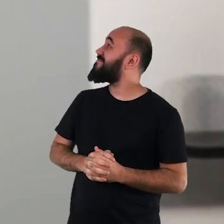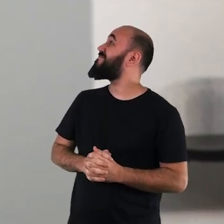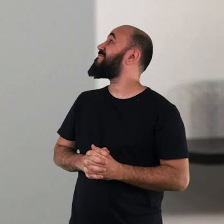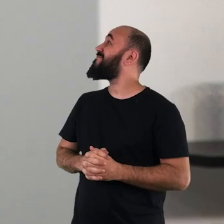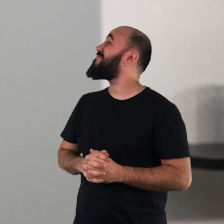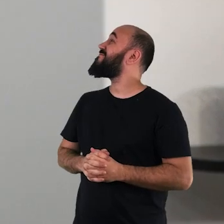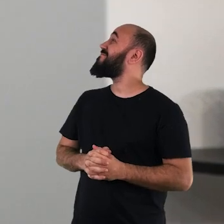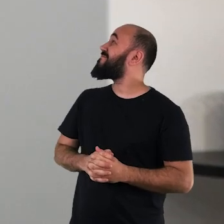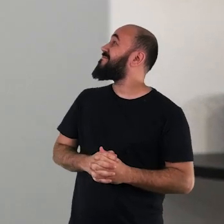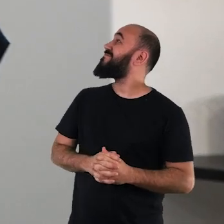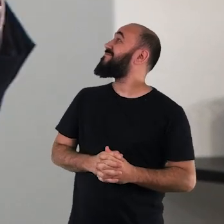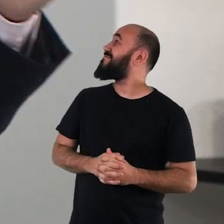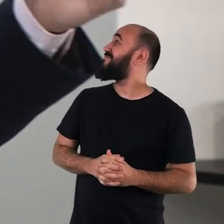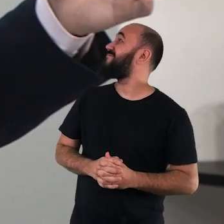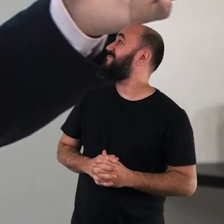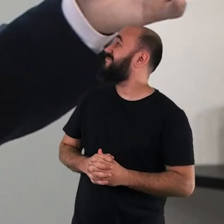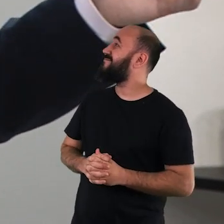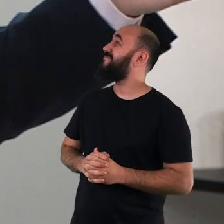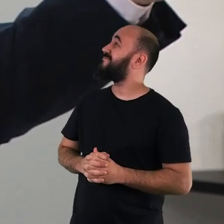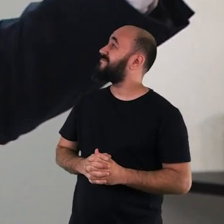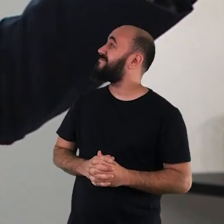parará, parará,